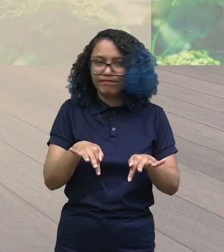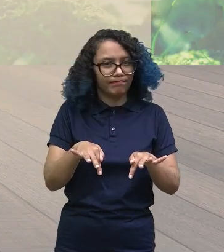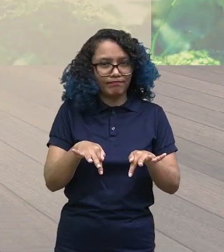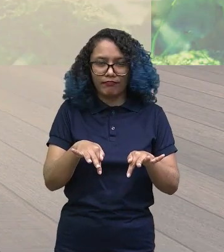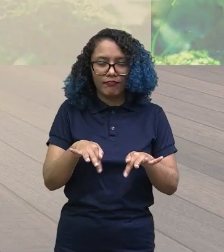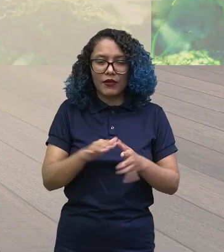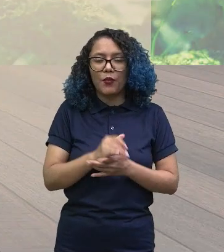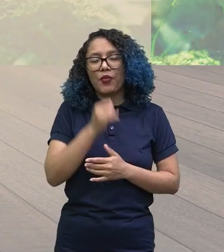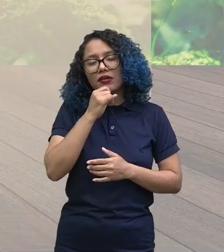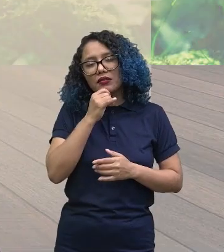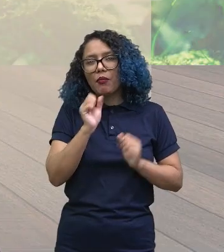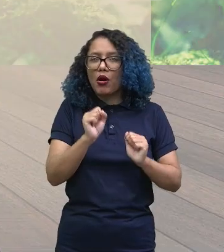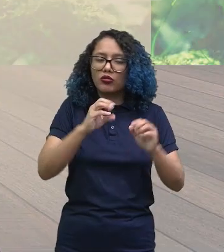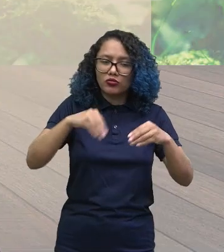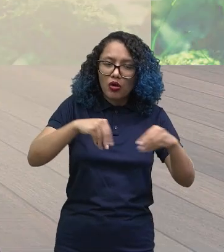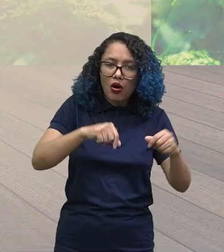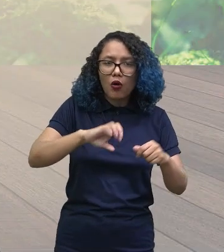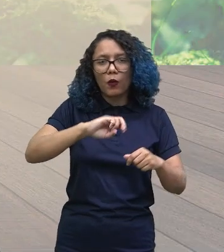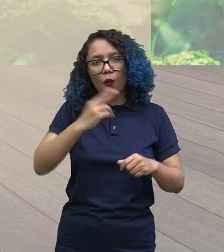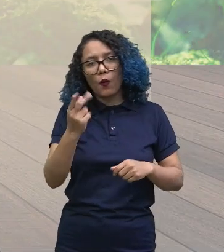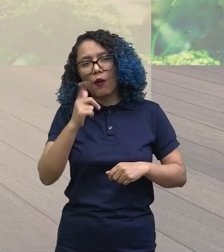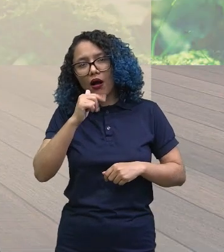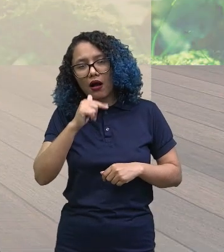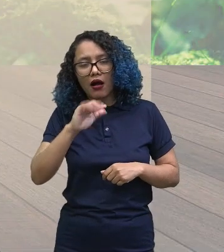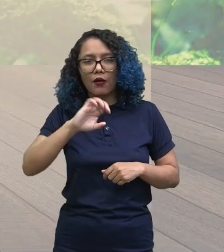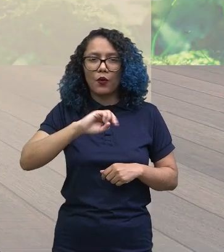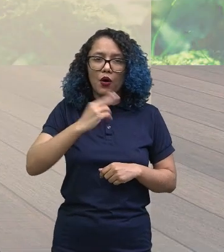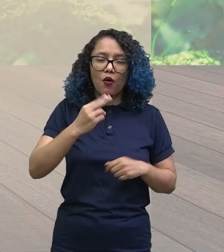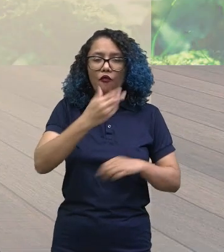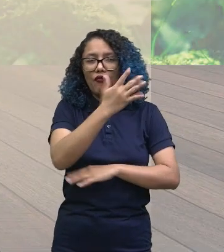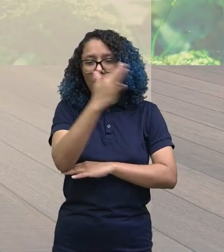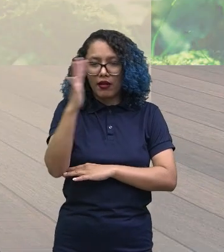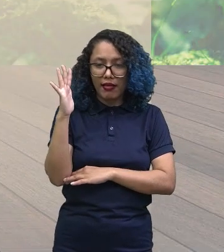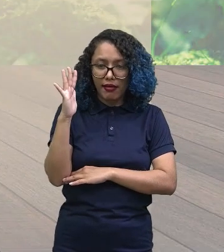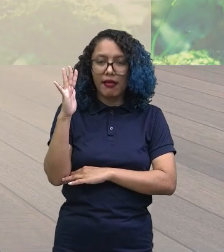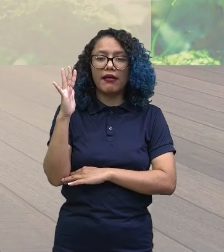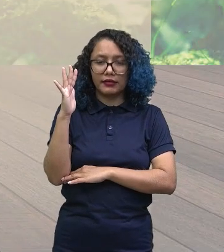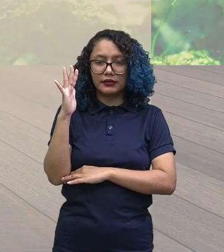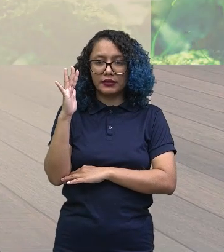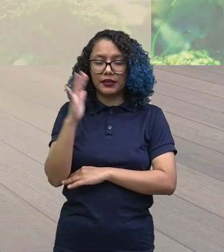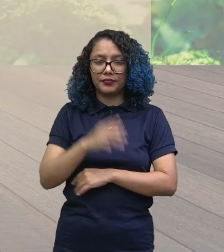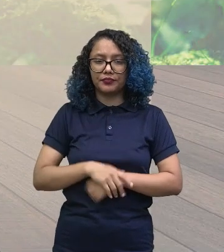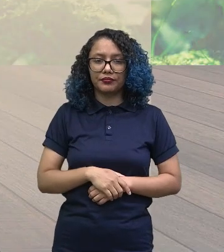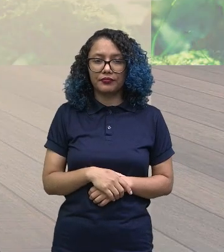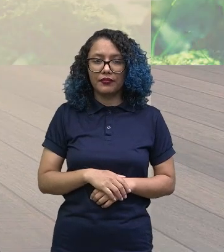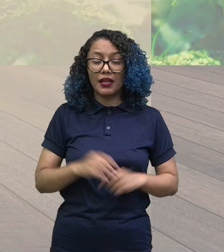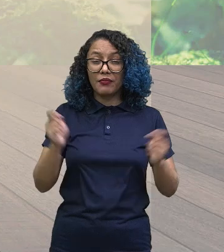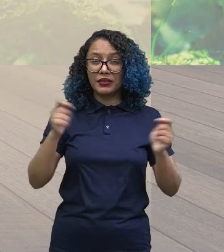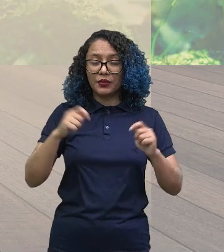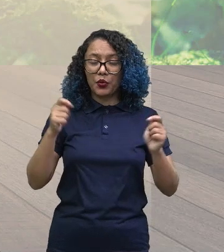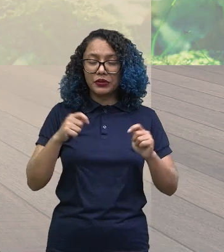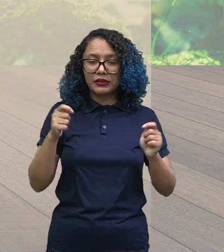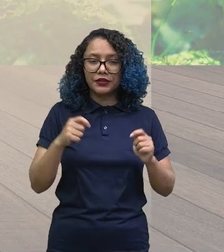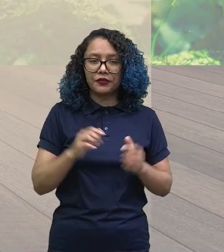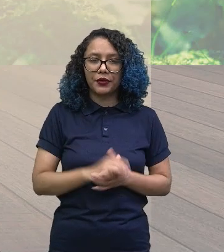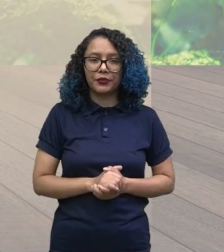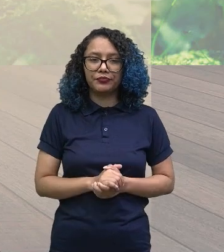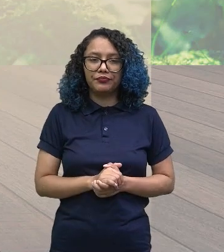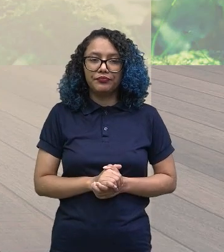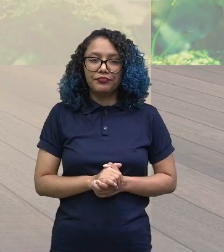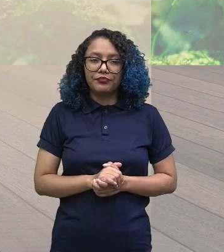O solo, seja ele a água, né, seja as florestas, tá? Então, para que esses recursos naturais